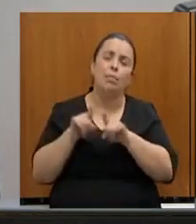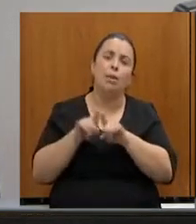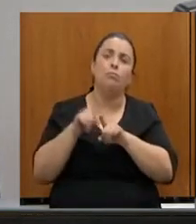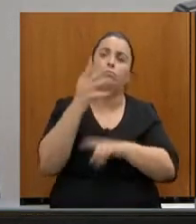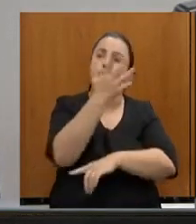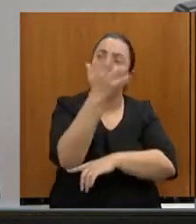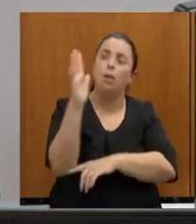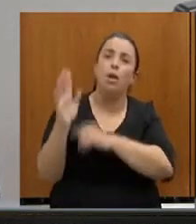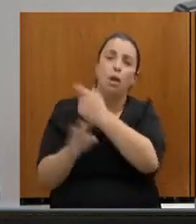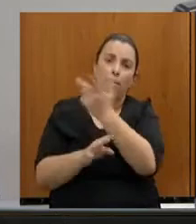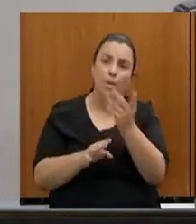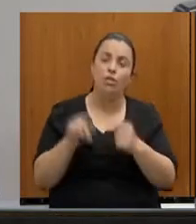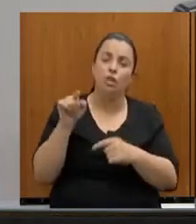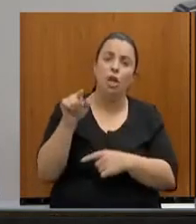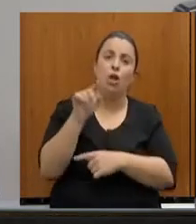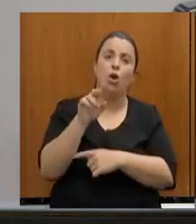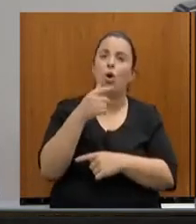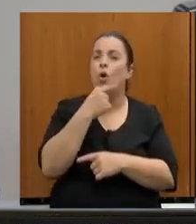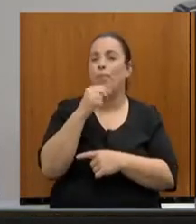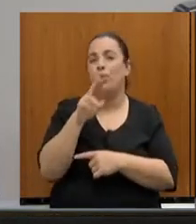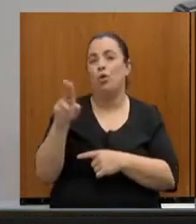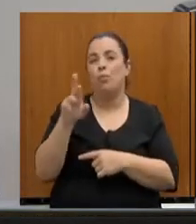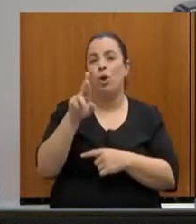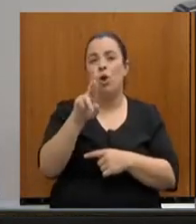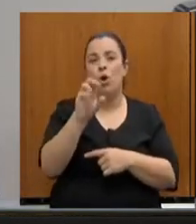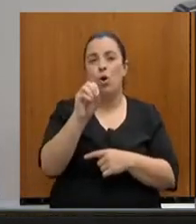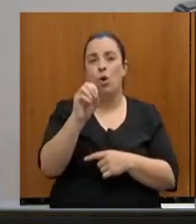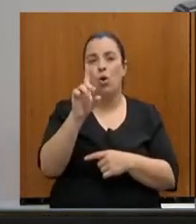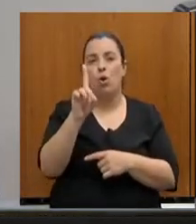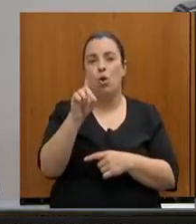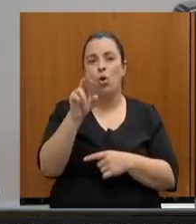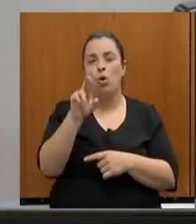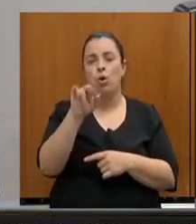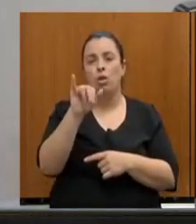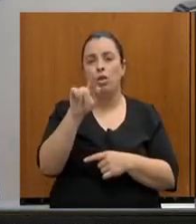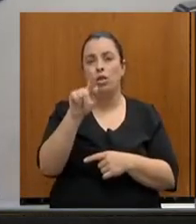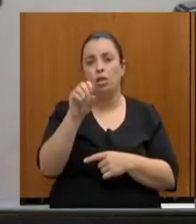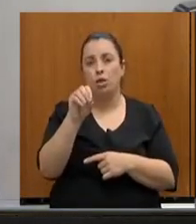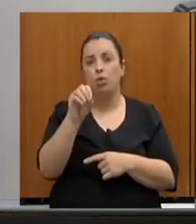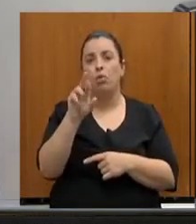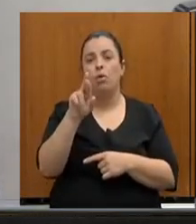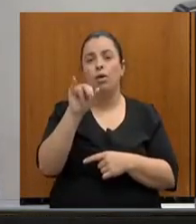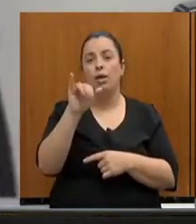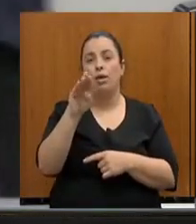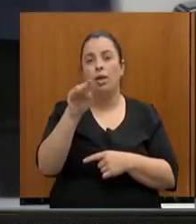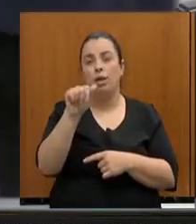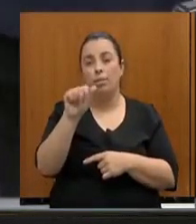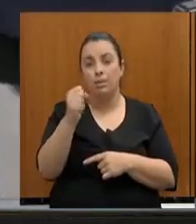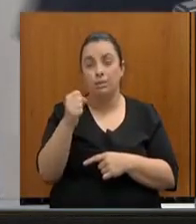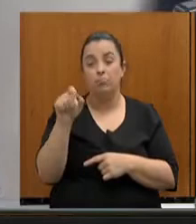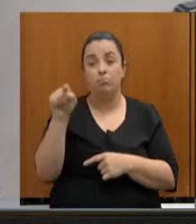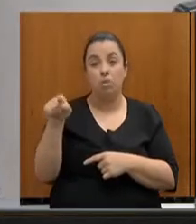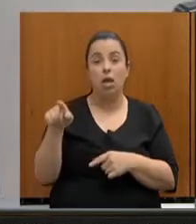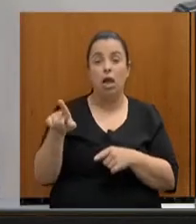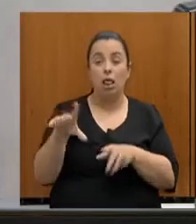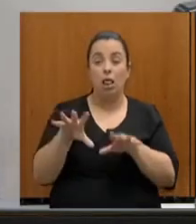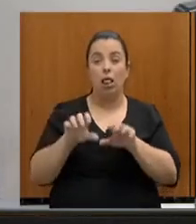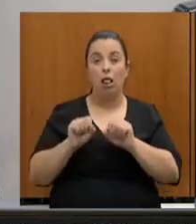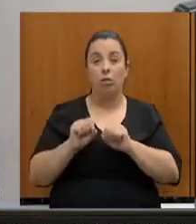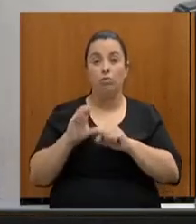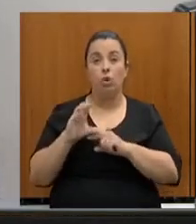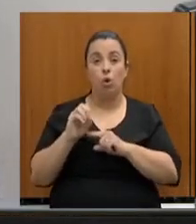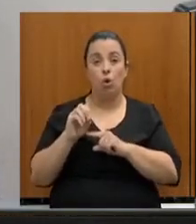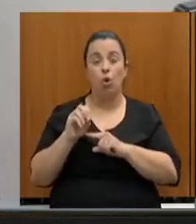Ribas o Rodrigo Ribas ele também foi acometido pelo covid-19